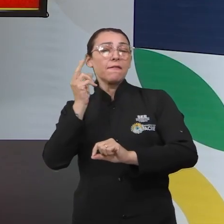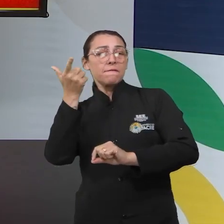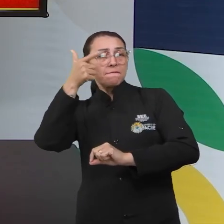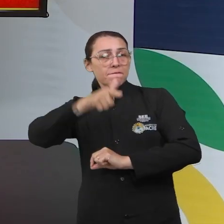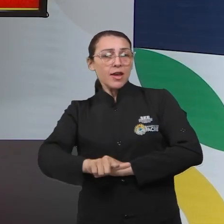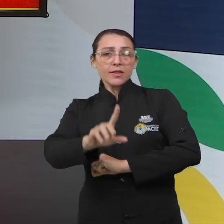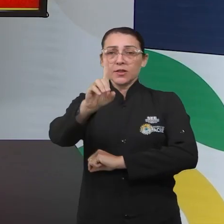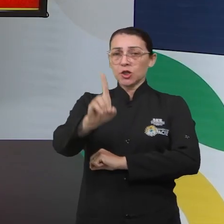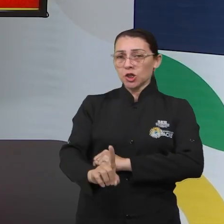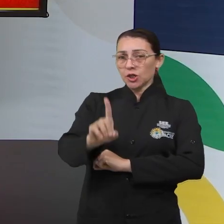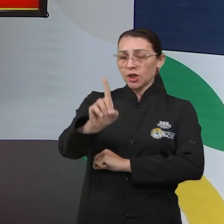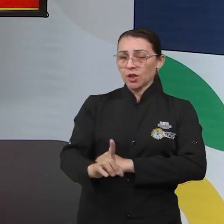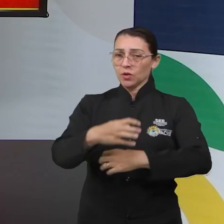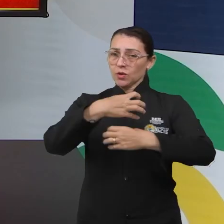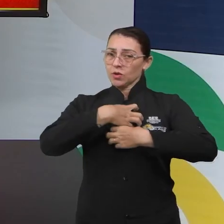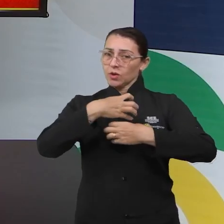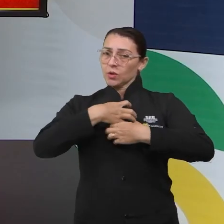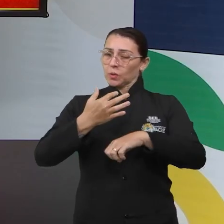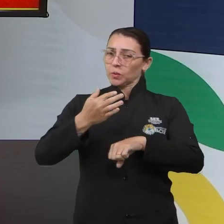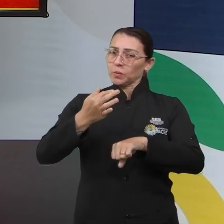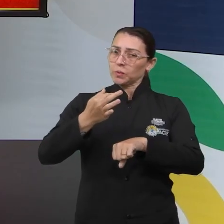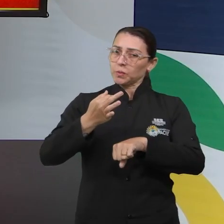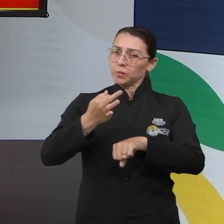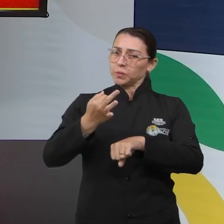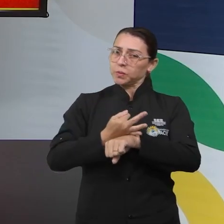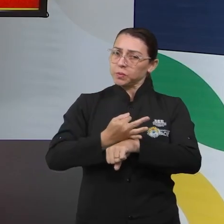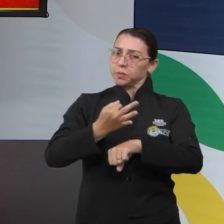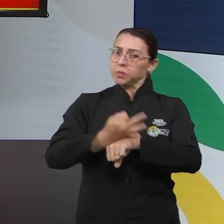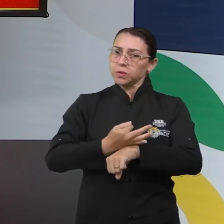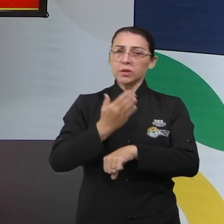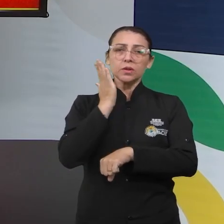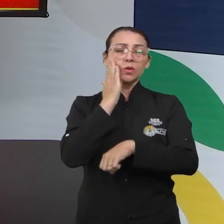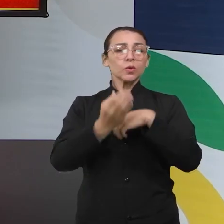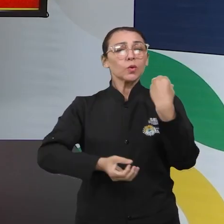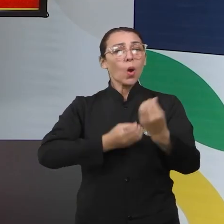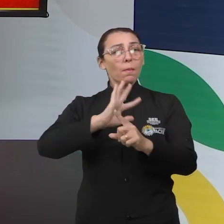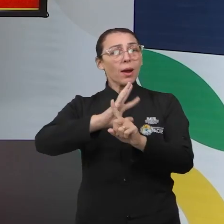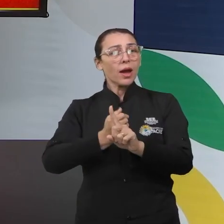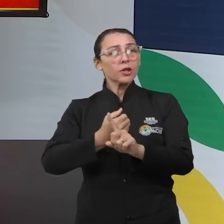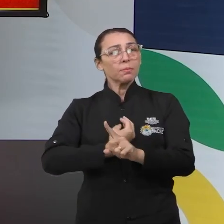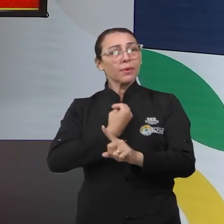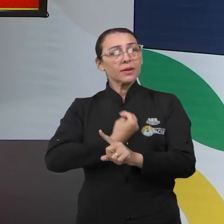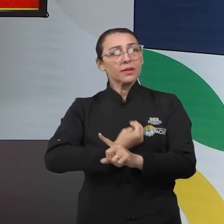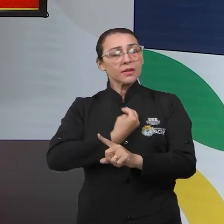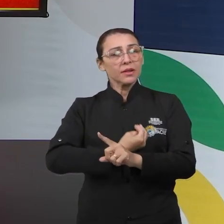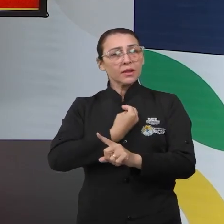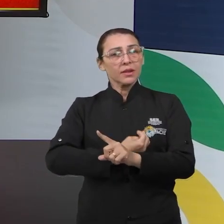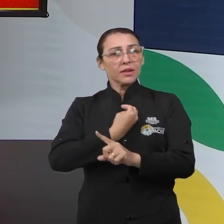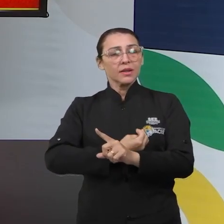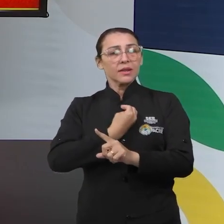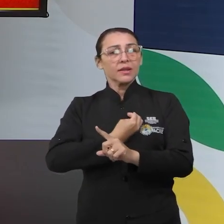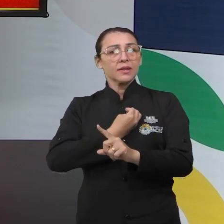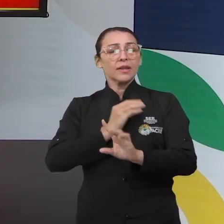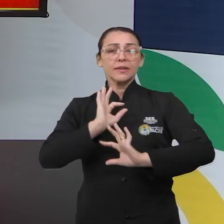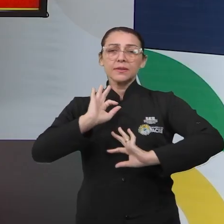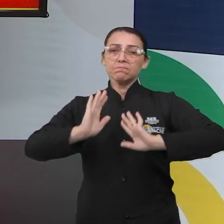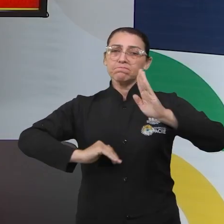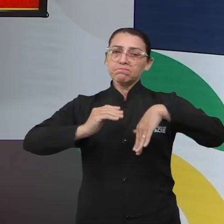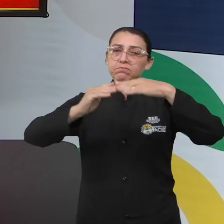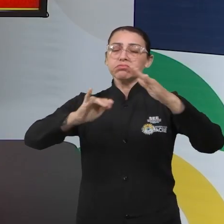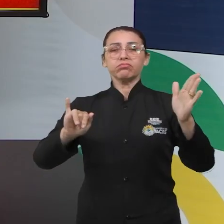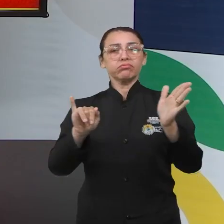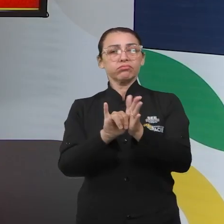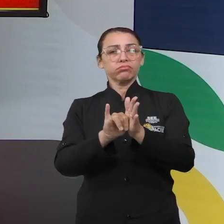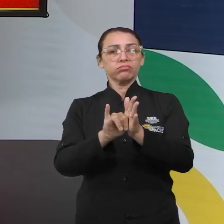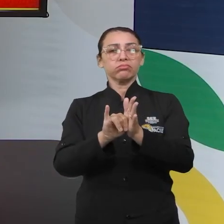esses direitos, uma forma de resistência. E nós vamos entender como que a arte participa desse processo